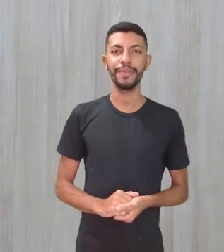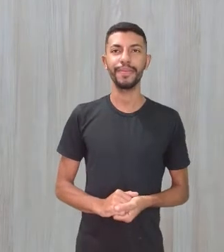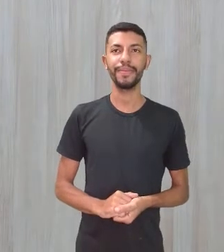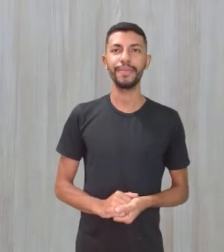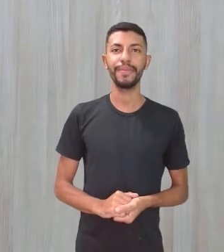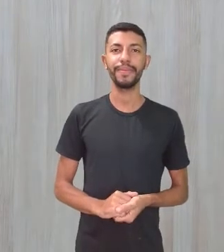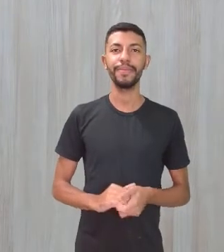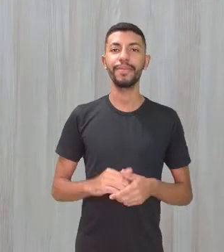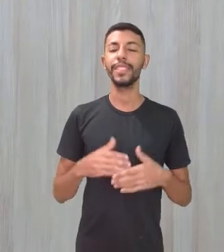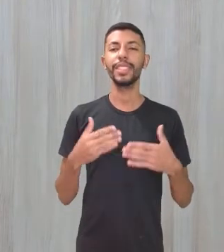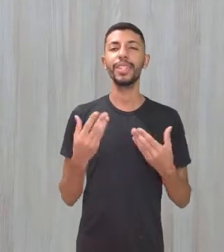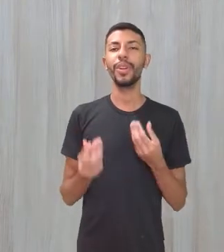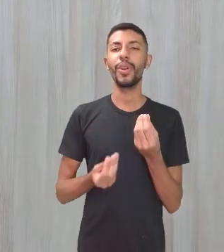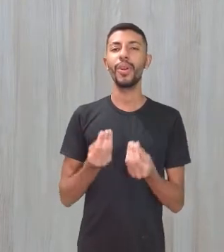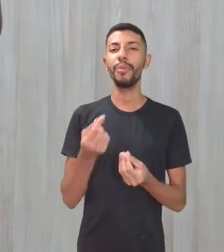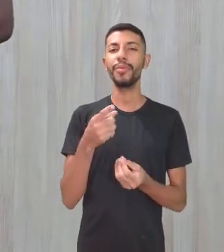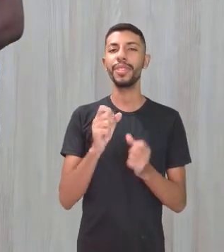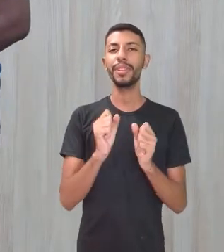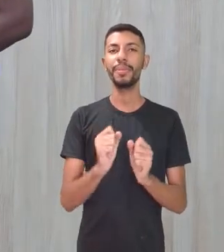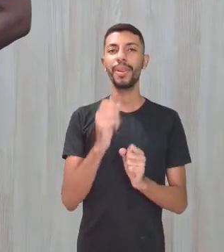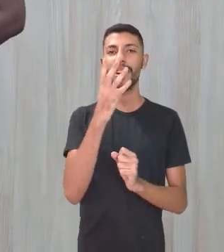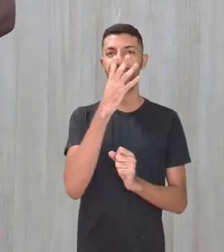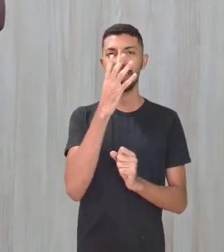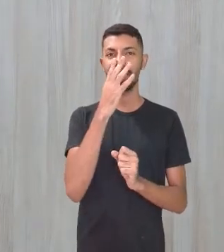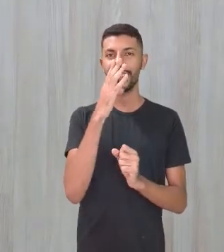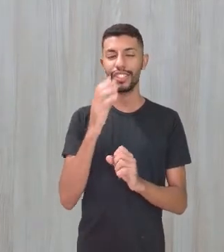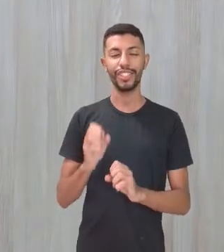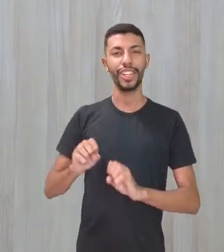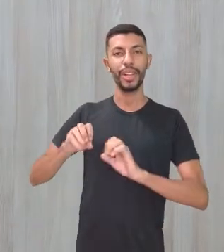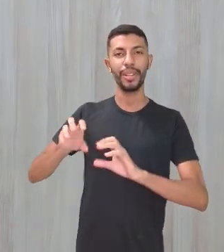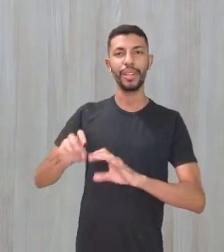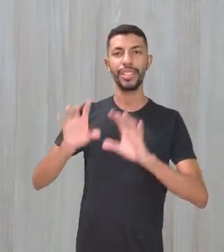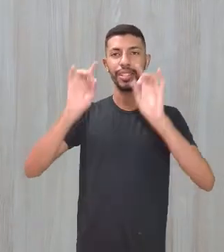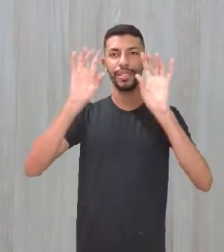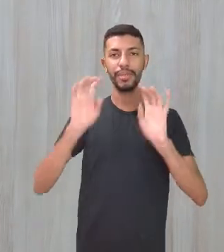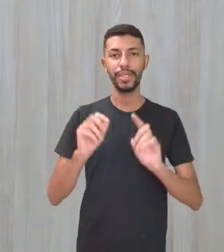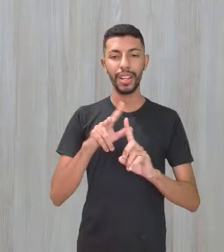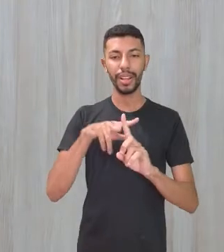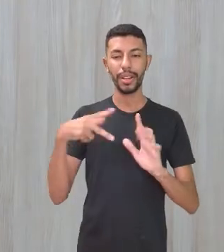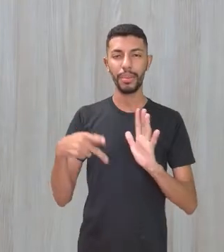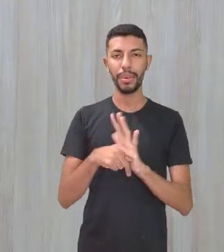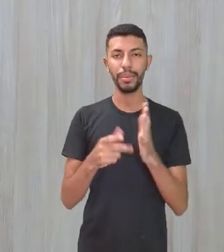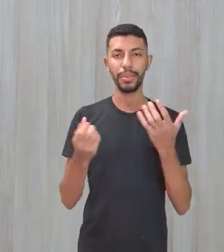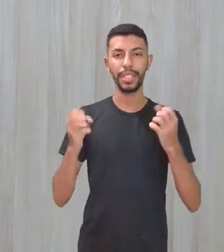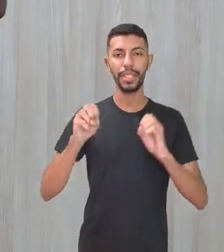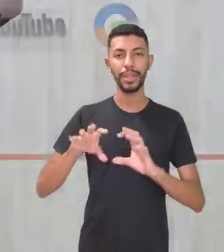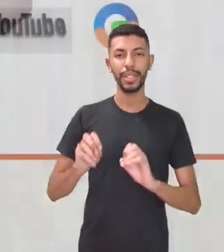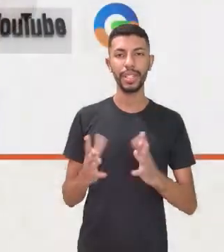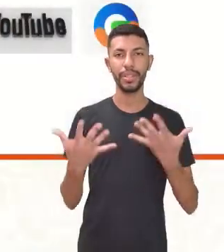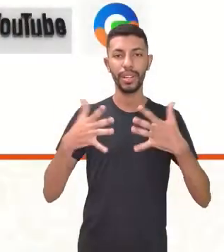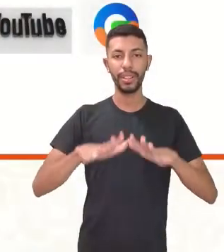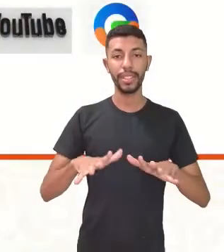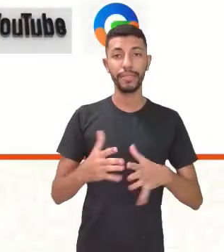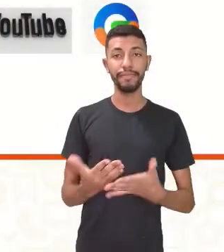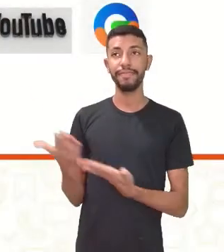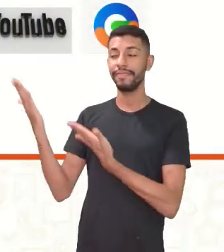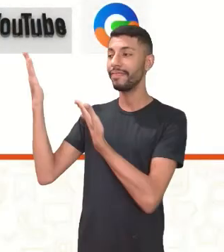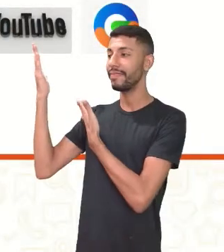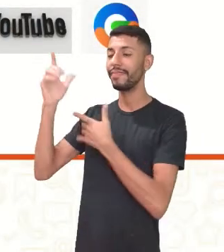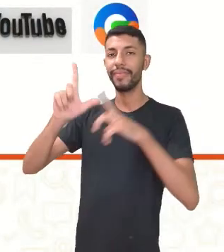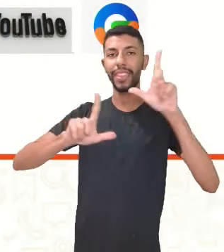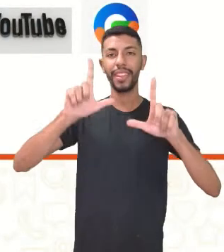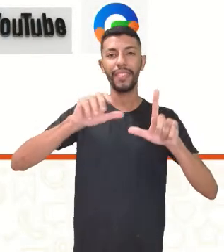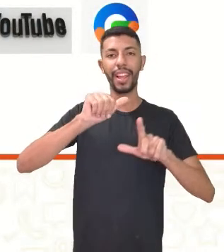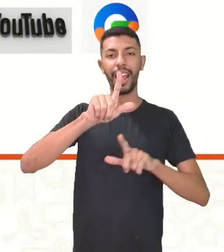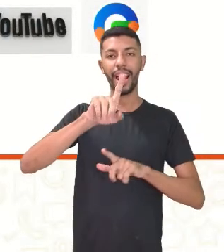encontrar a educação especial na perspectiva da educação inclusiva? Na TV Alep, no horário